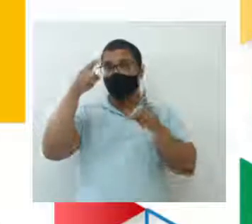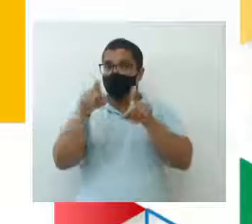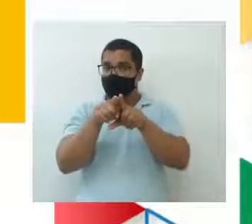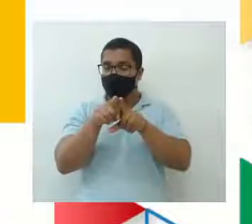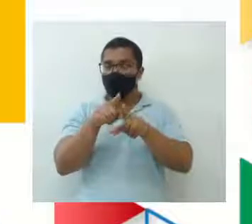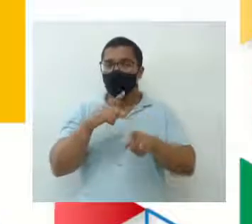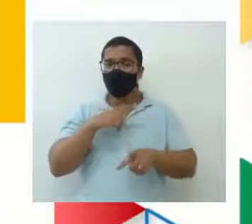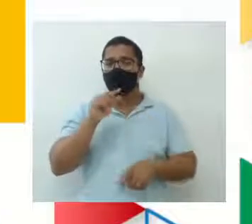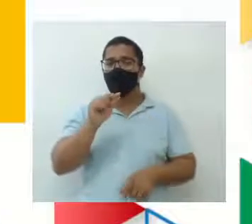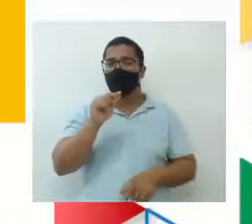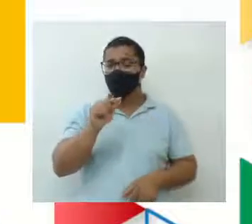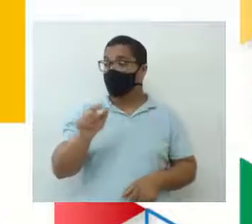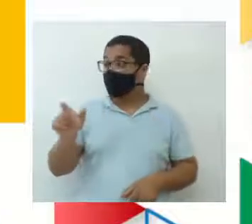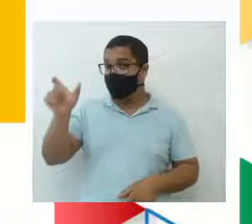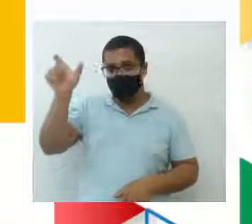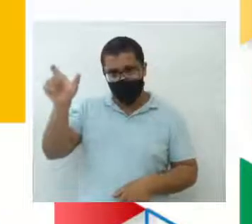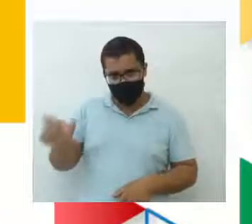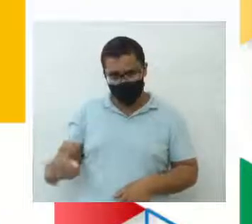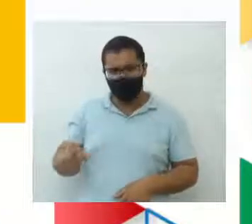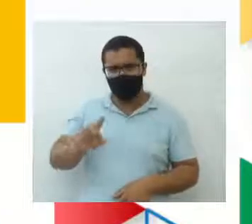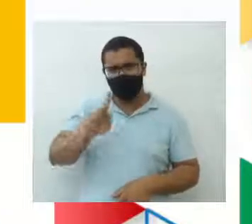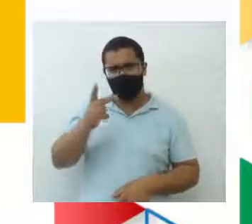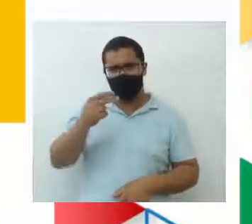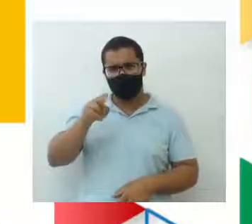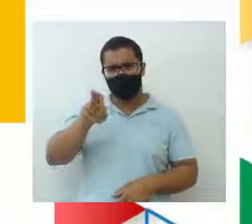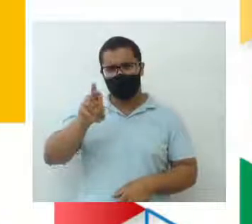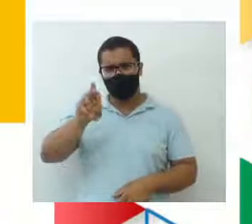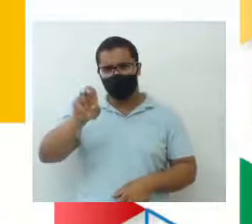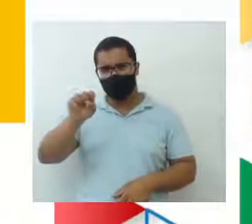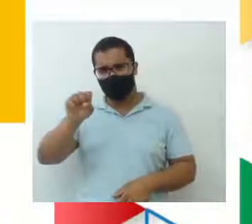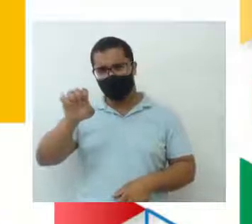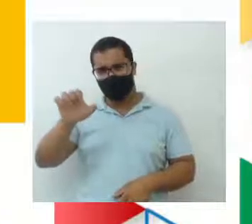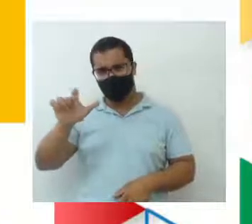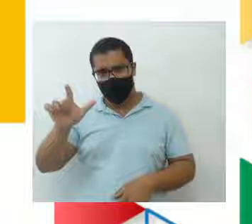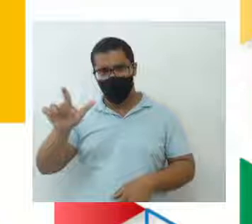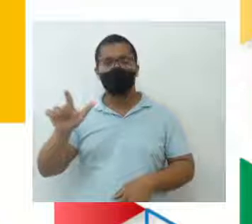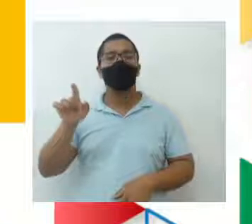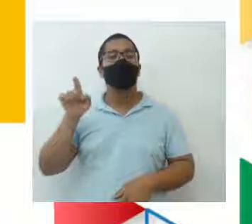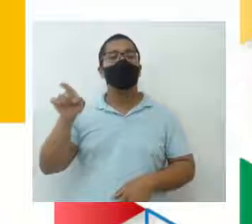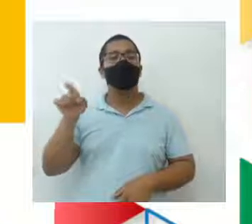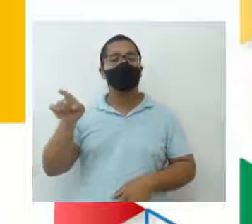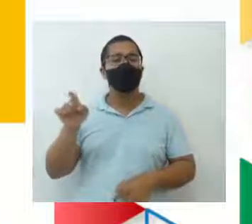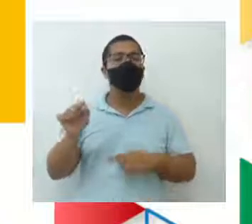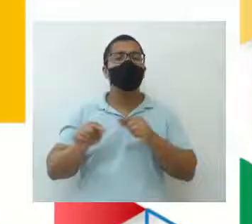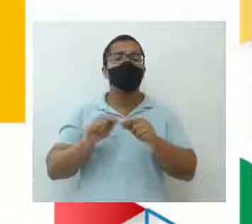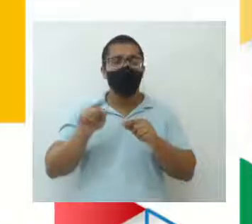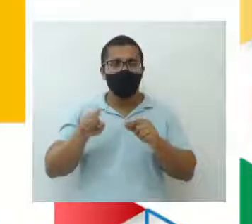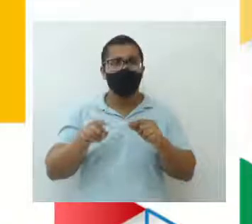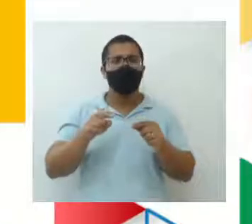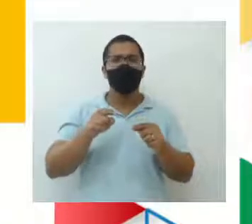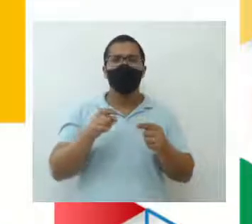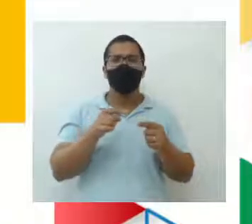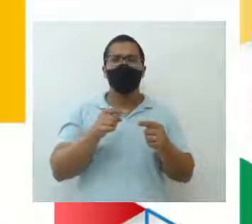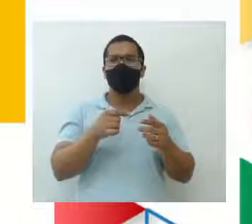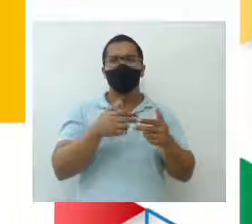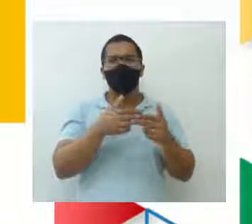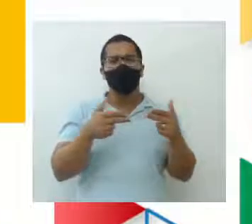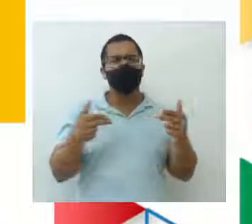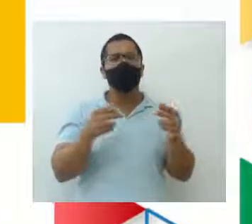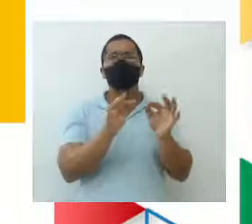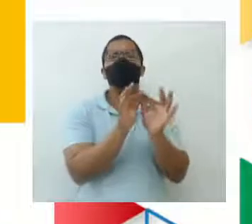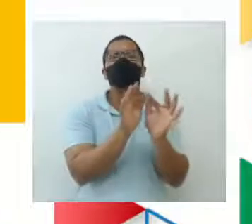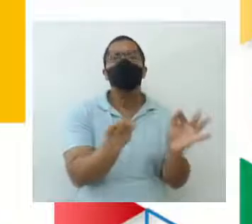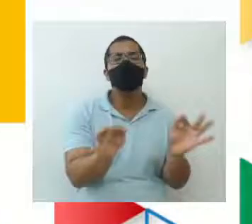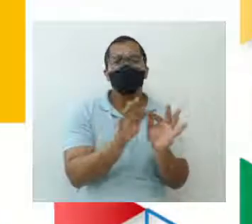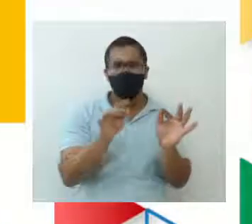ainda, para ele, a experiência pura e simples não se configura em ciência, e que o conhecimento